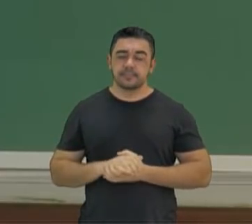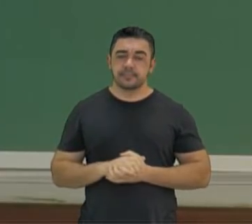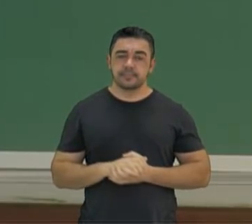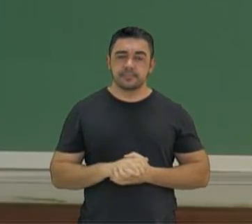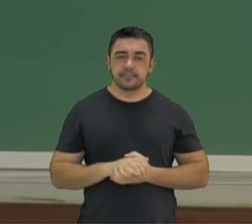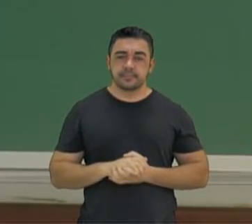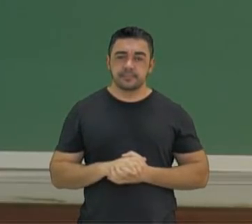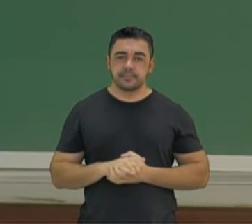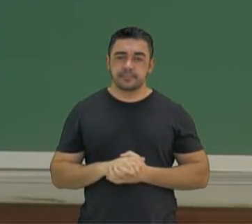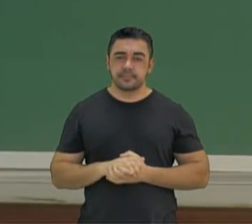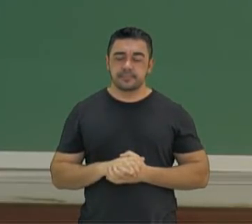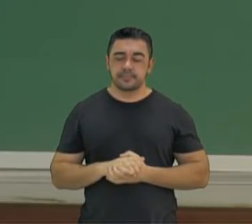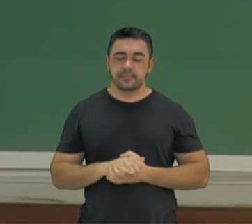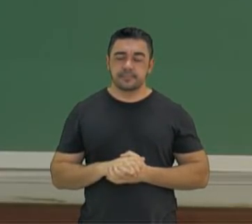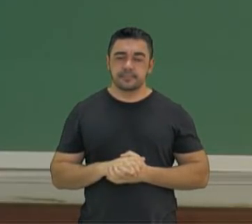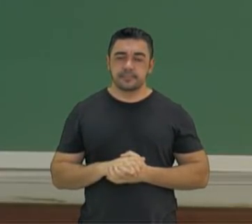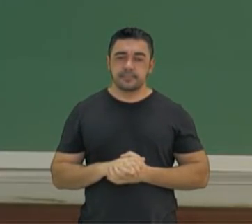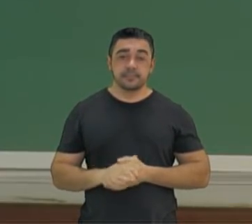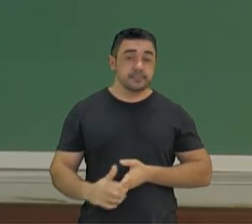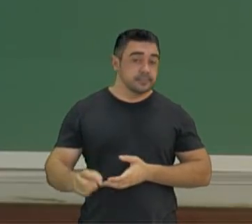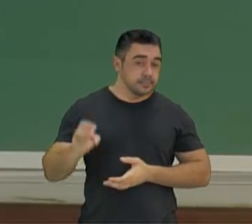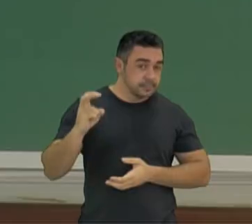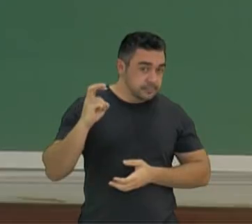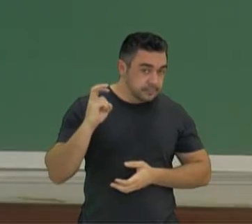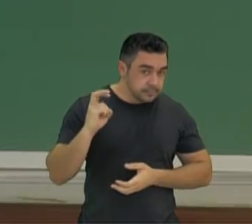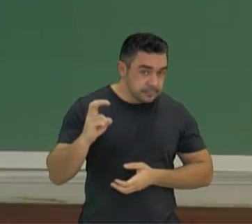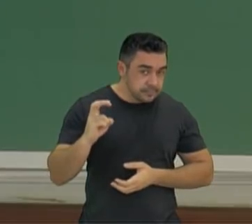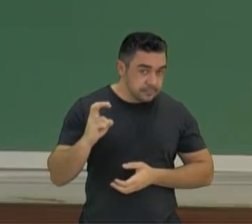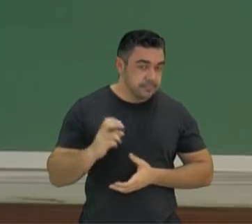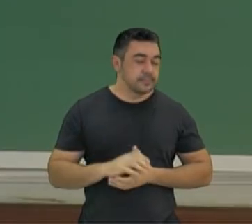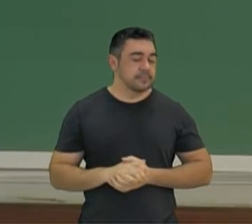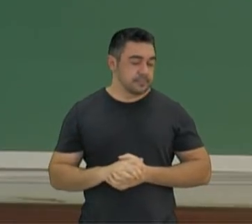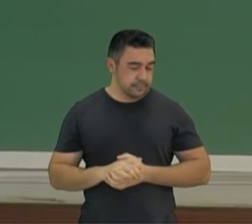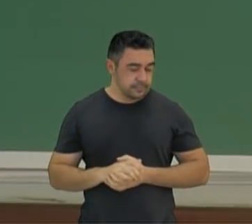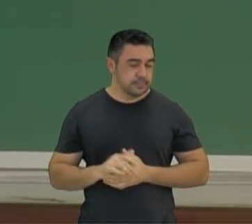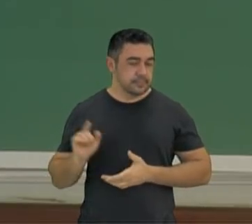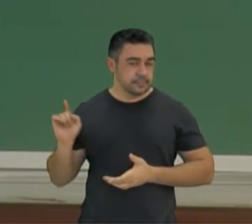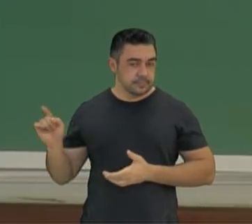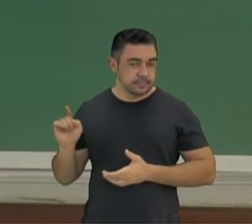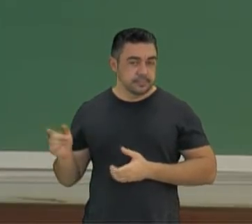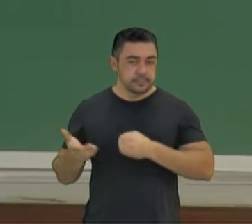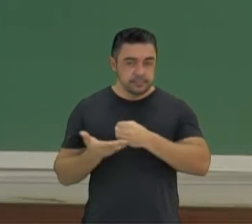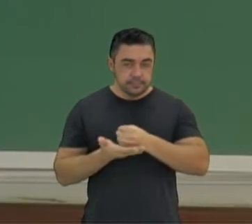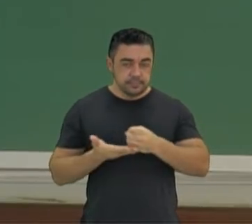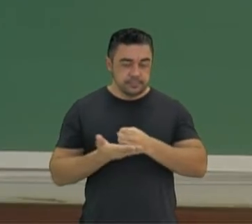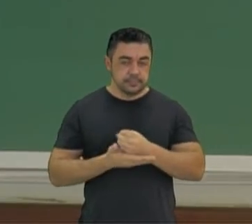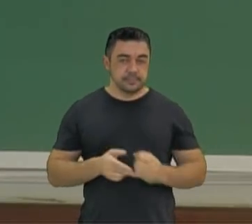1, 2, 3, 4, 5. Eu tenho uma pirâmide